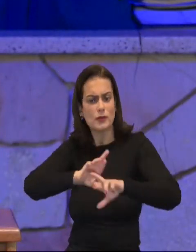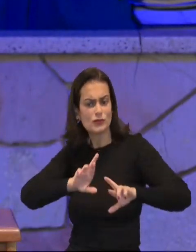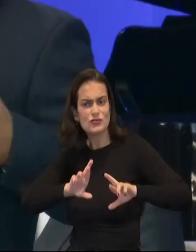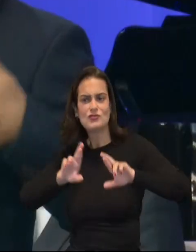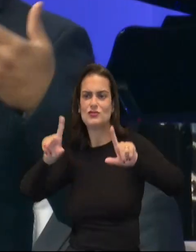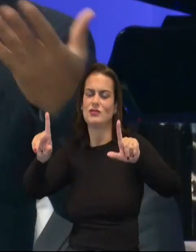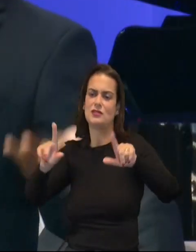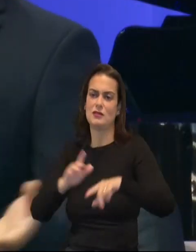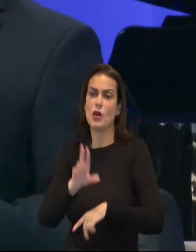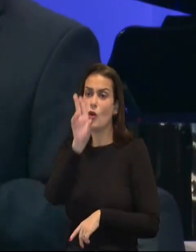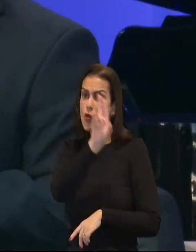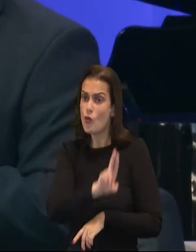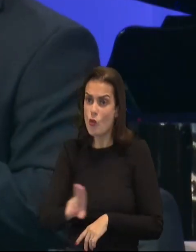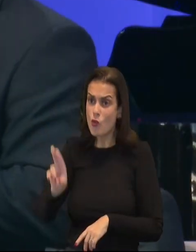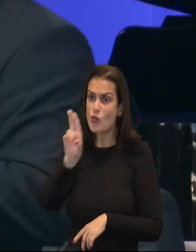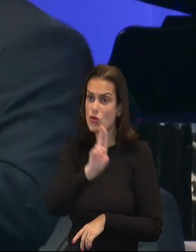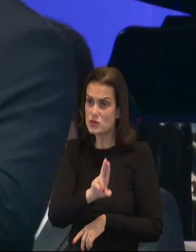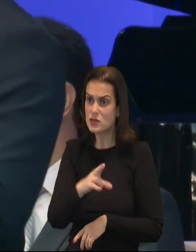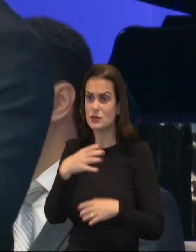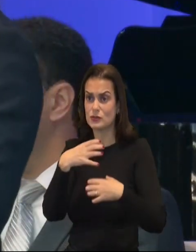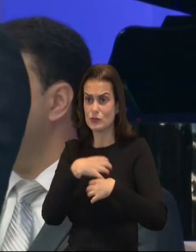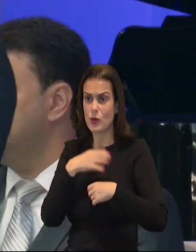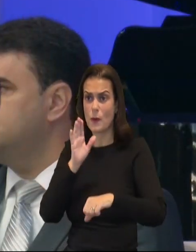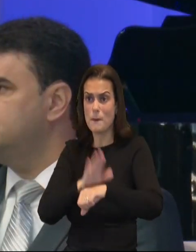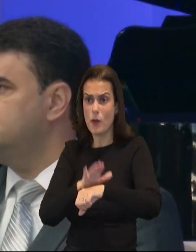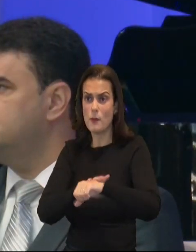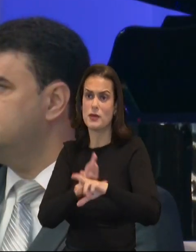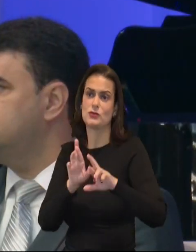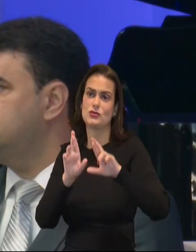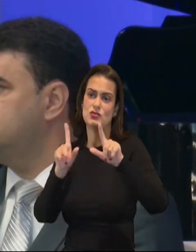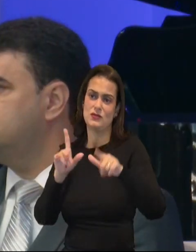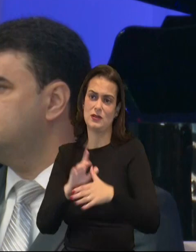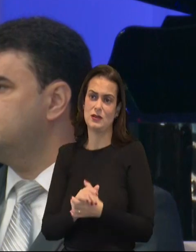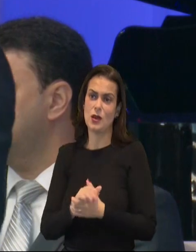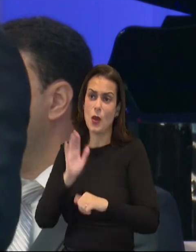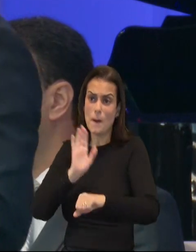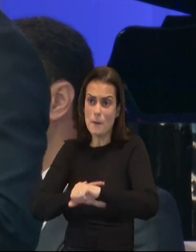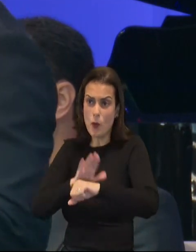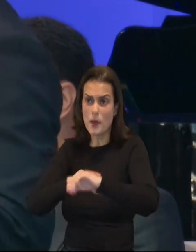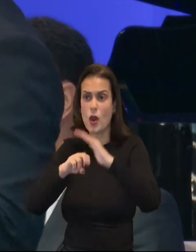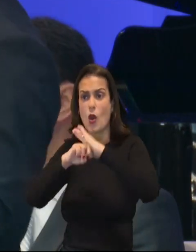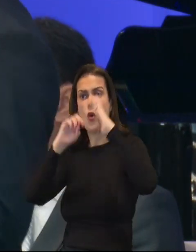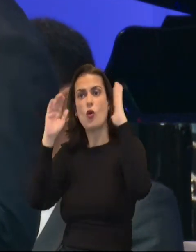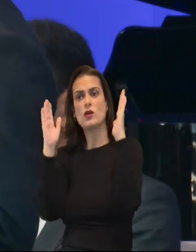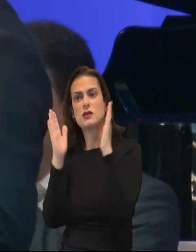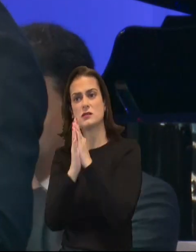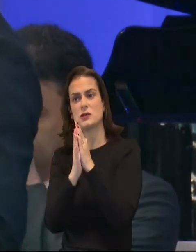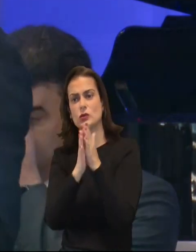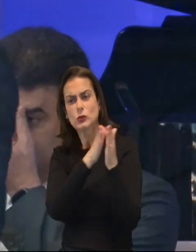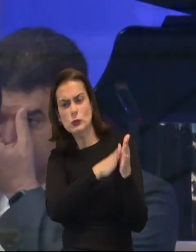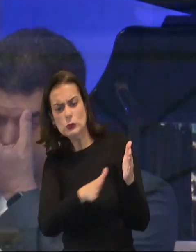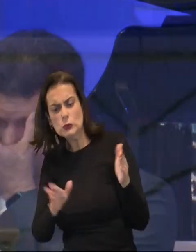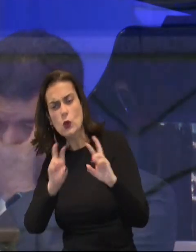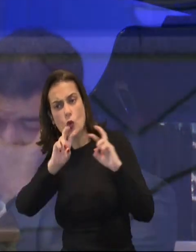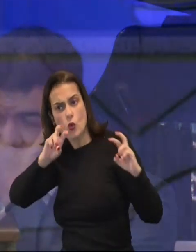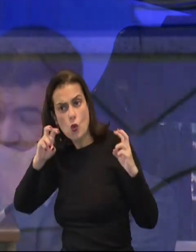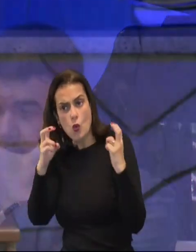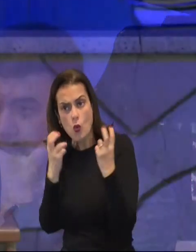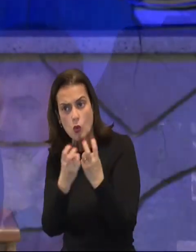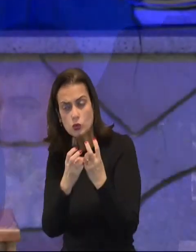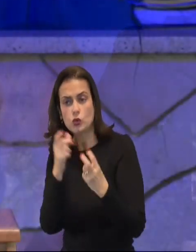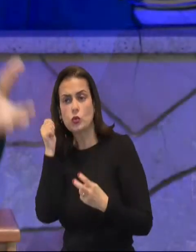usando situações diferentes. Percebam que é num momento de oração. É durante um culto de oração que